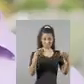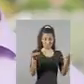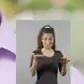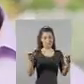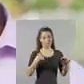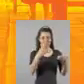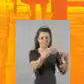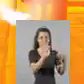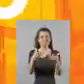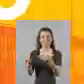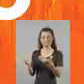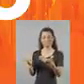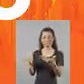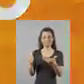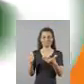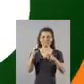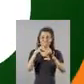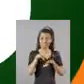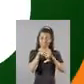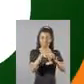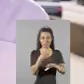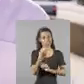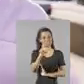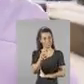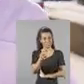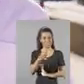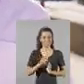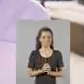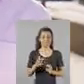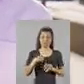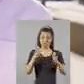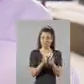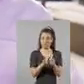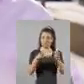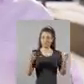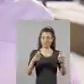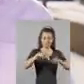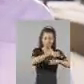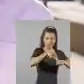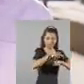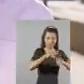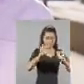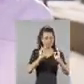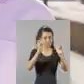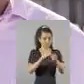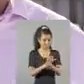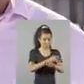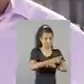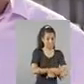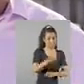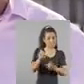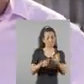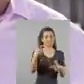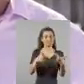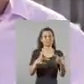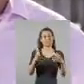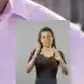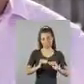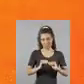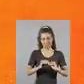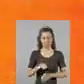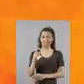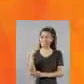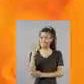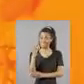que o prefeito fechou. Transporte é 15. Eu vou estender os horários de alguns ônibus até a madrugada para aqueles que trabalham à